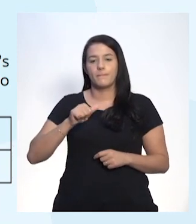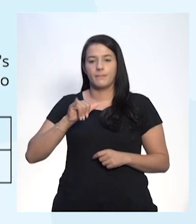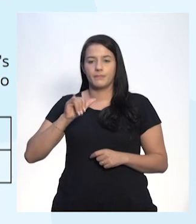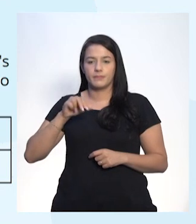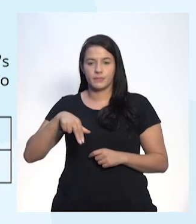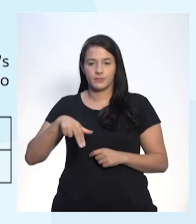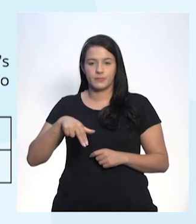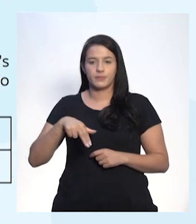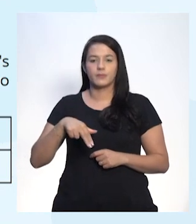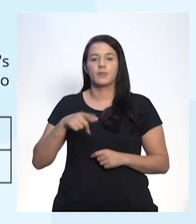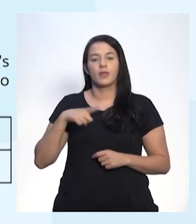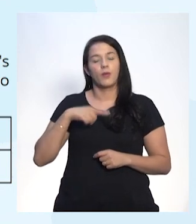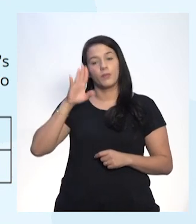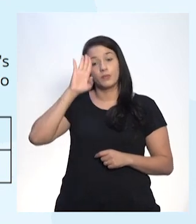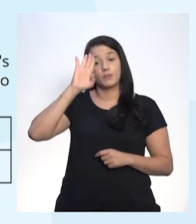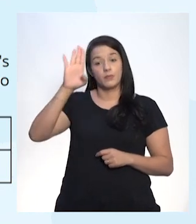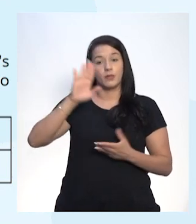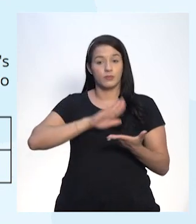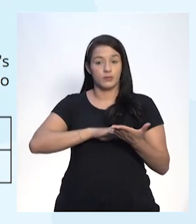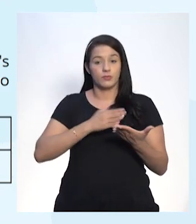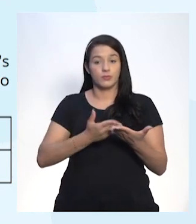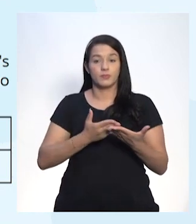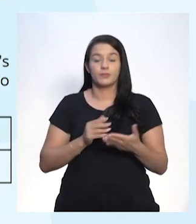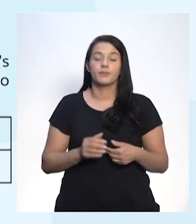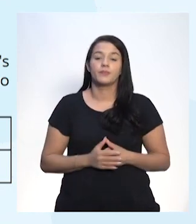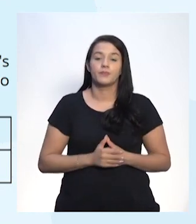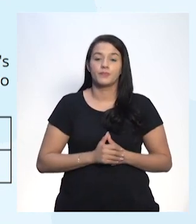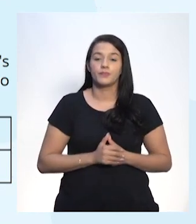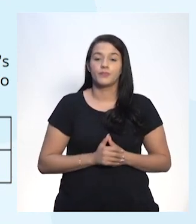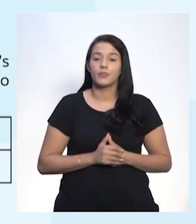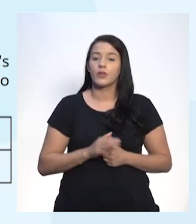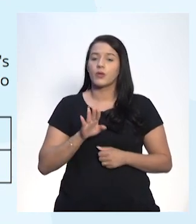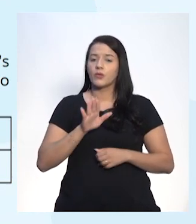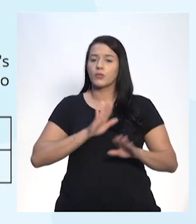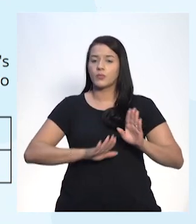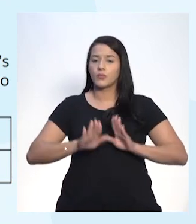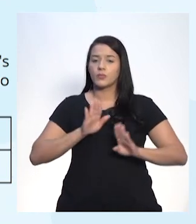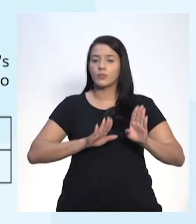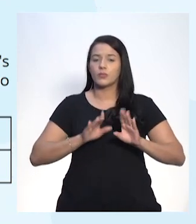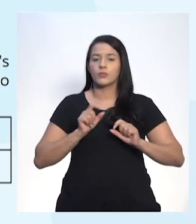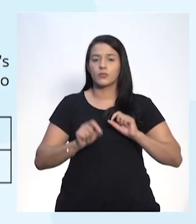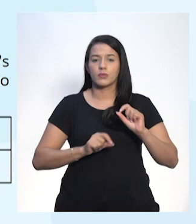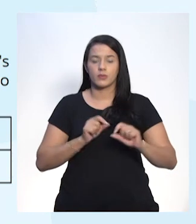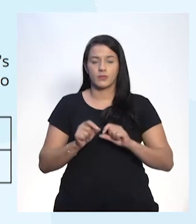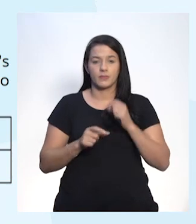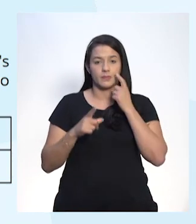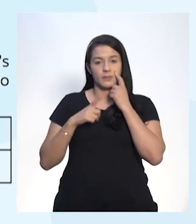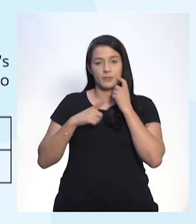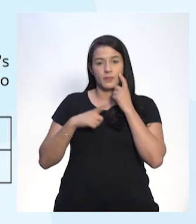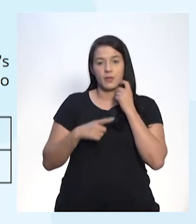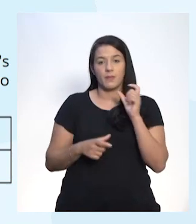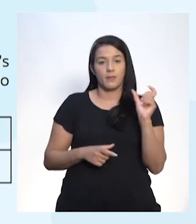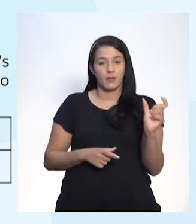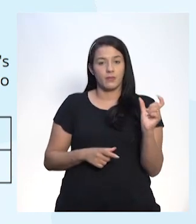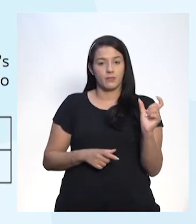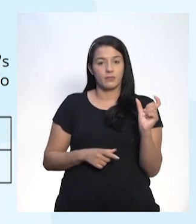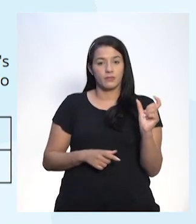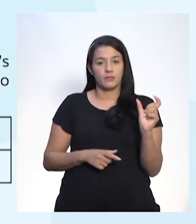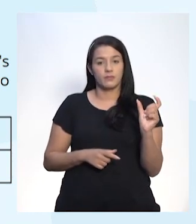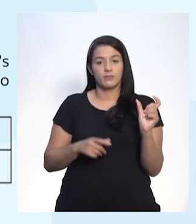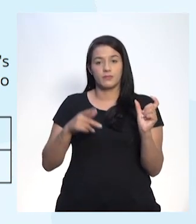é que o principal. Toma cuidado com o quê? Porque, olha só, se você... existe em inglês a palavra